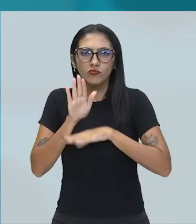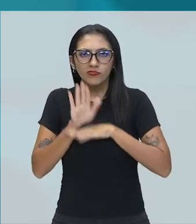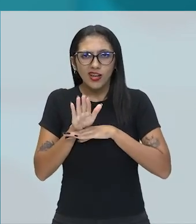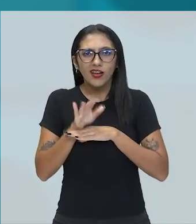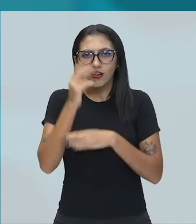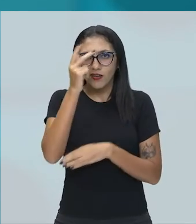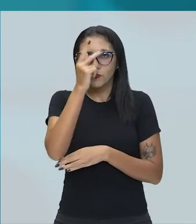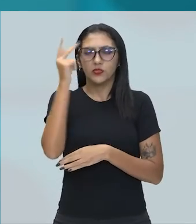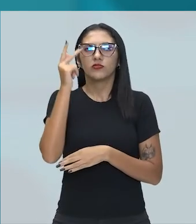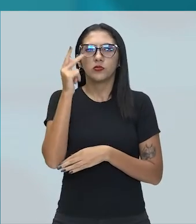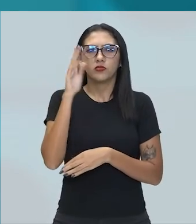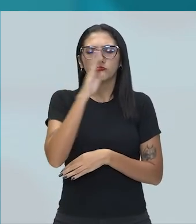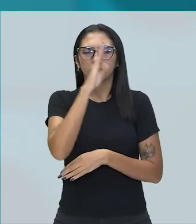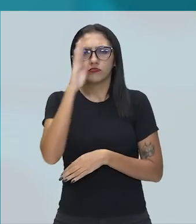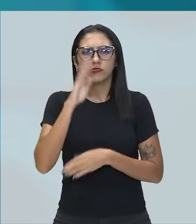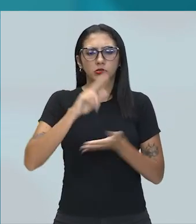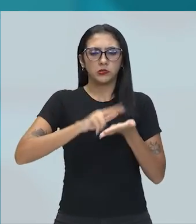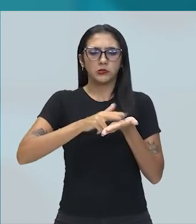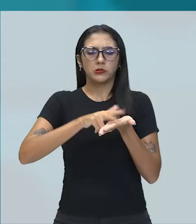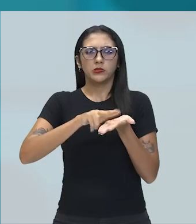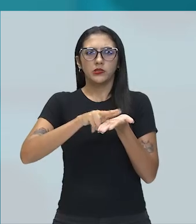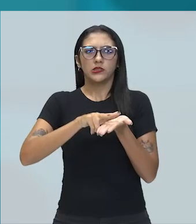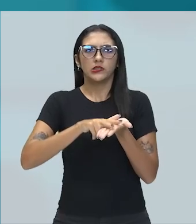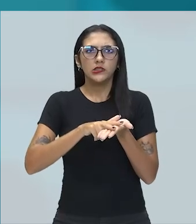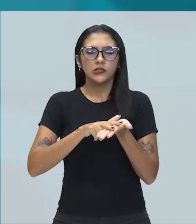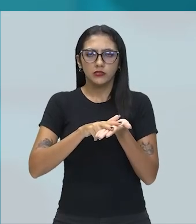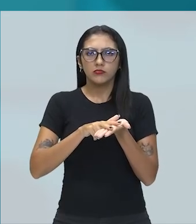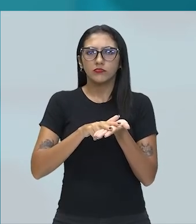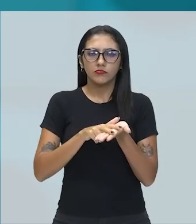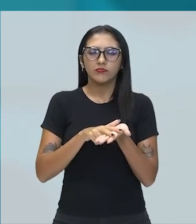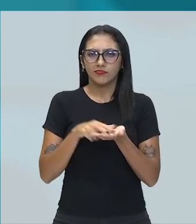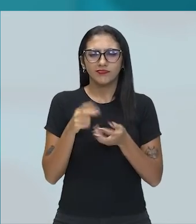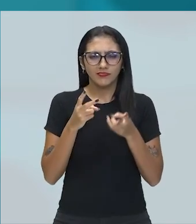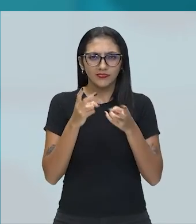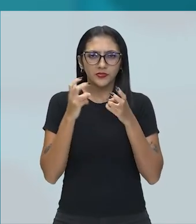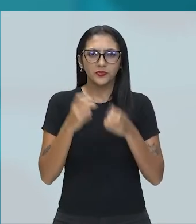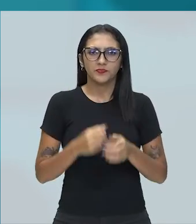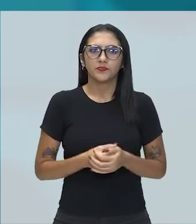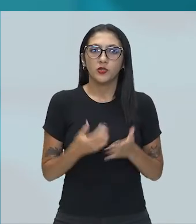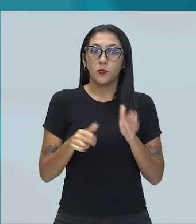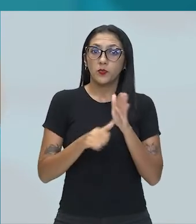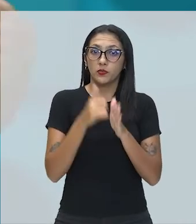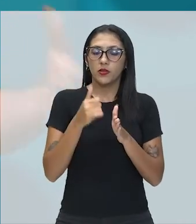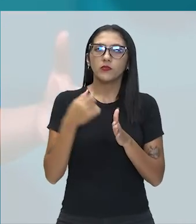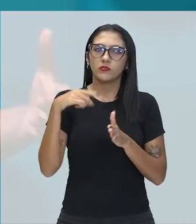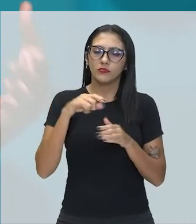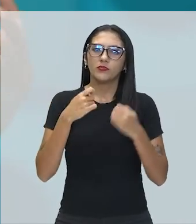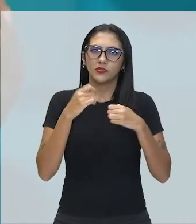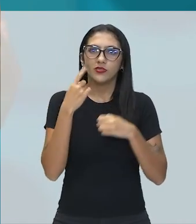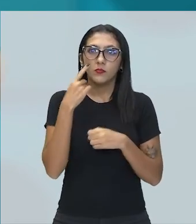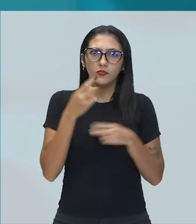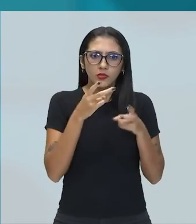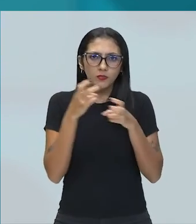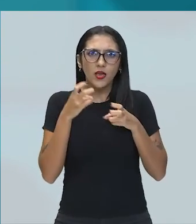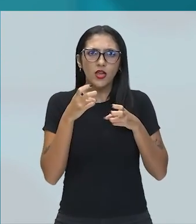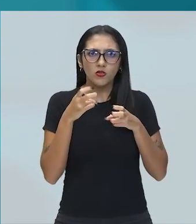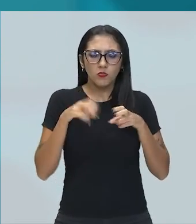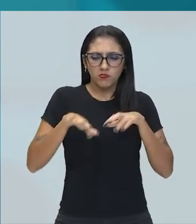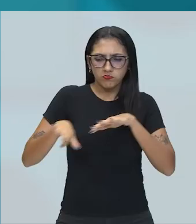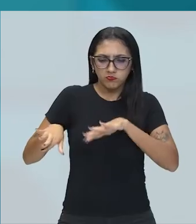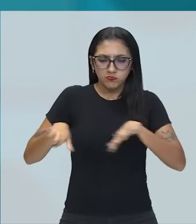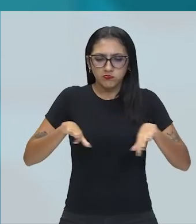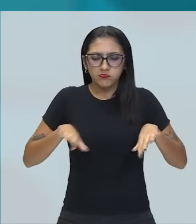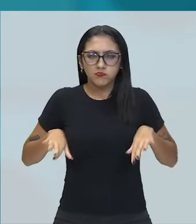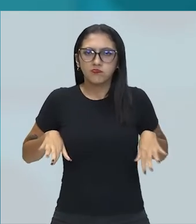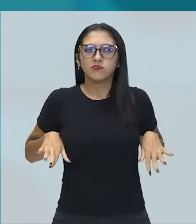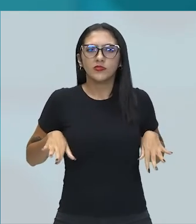um ataque epiléptico ou tendo uma convulsão? Então, primeiro de tudo, você vai afastar todos os objetos que podem machucar. Você